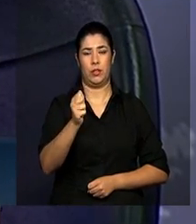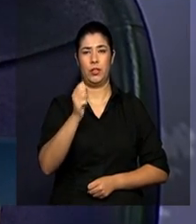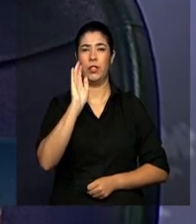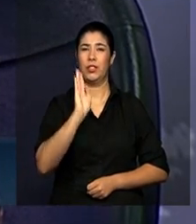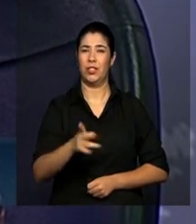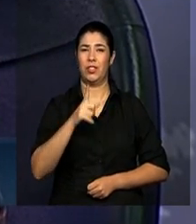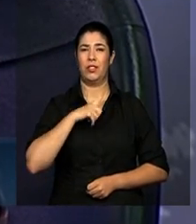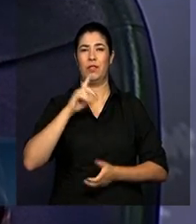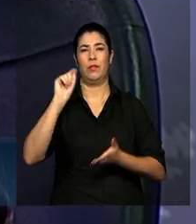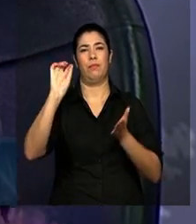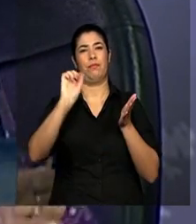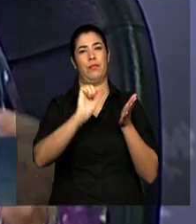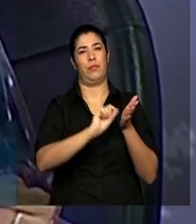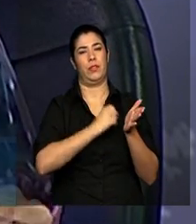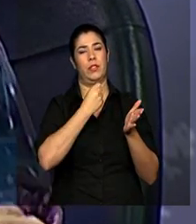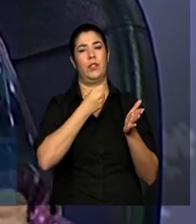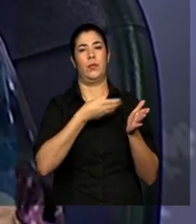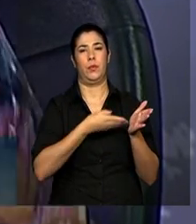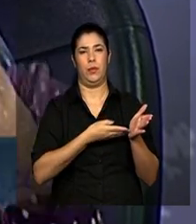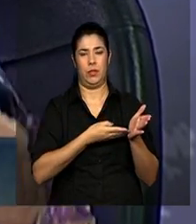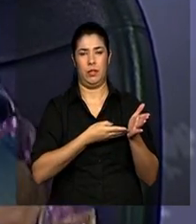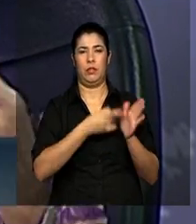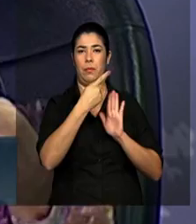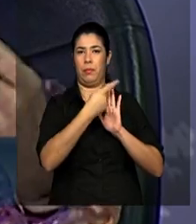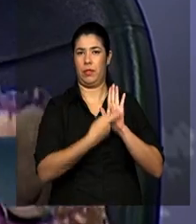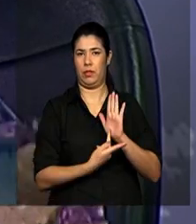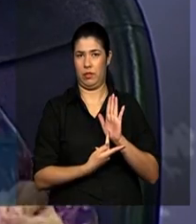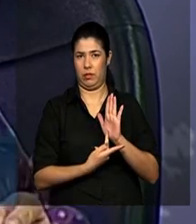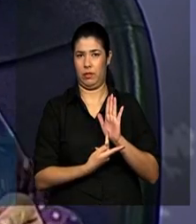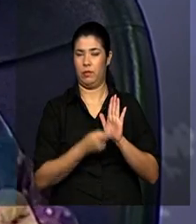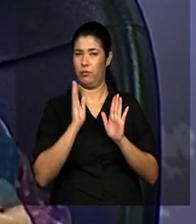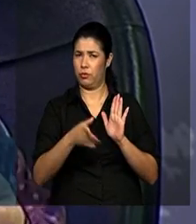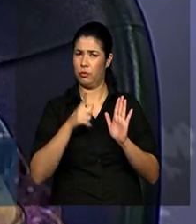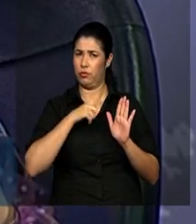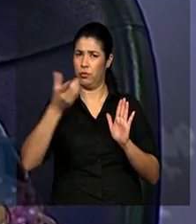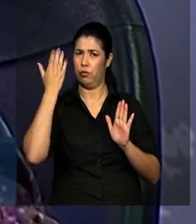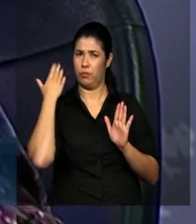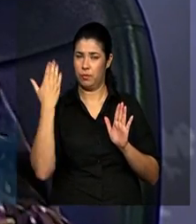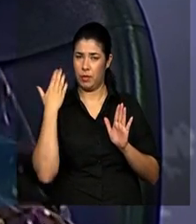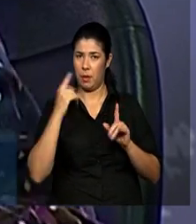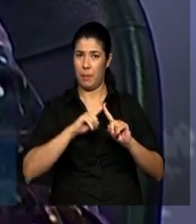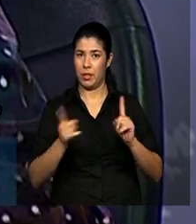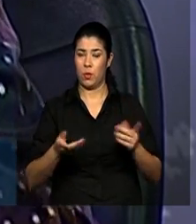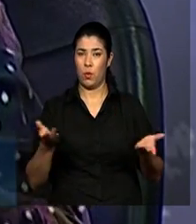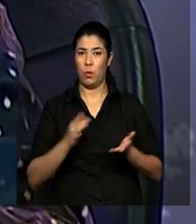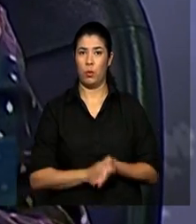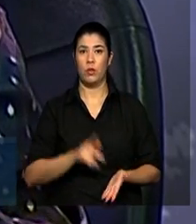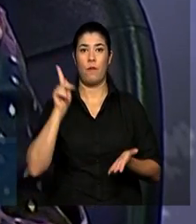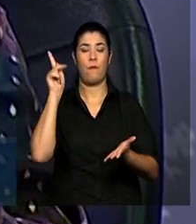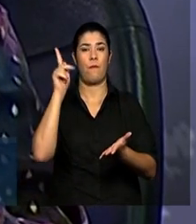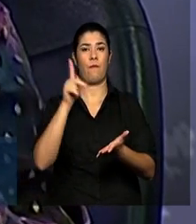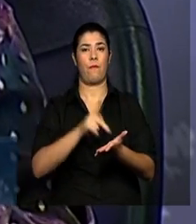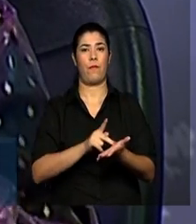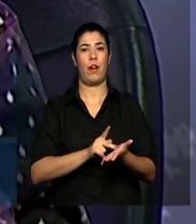portaria. E hoje é a regulamentação dela que nós estamos